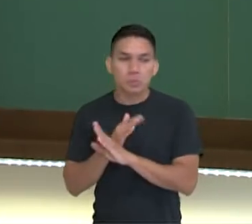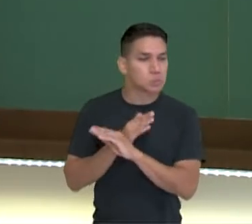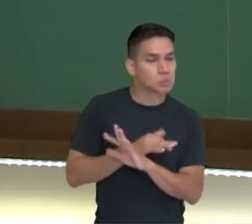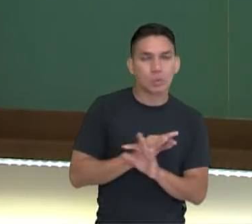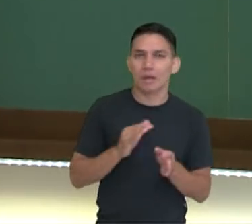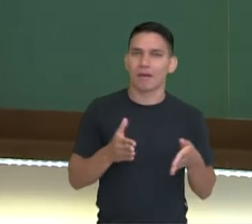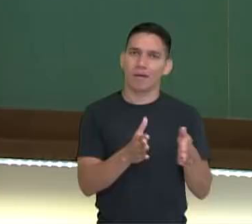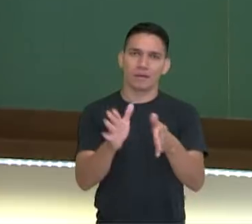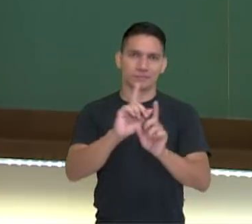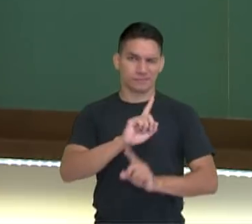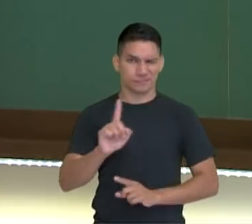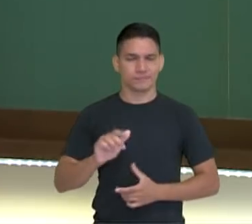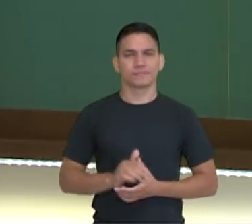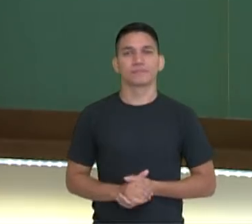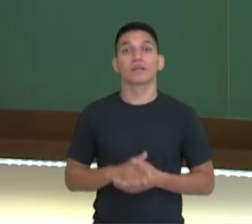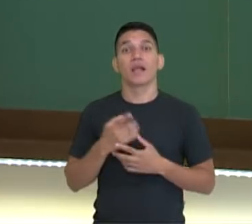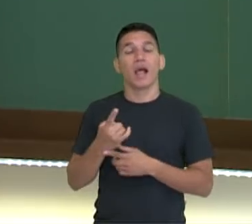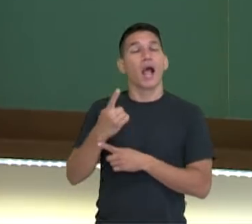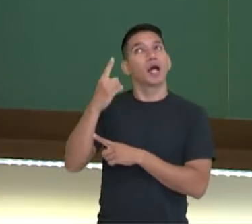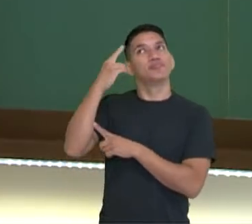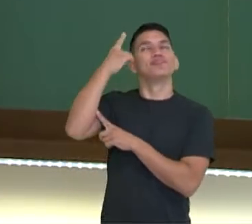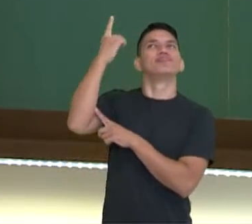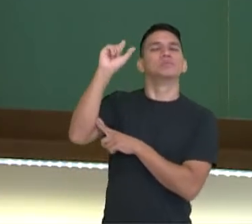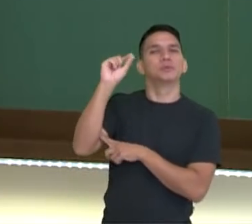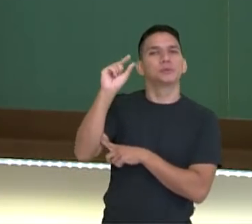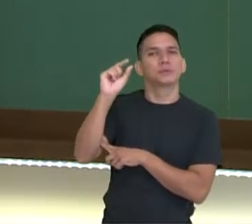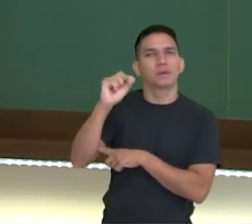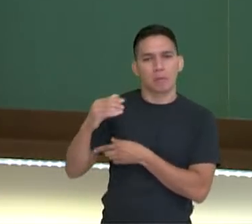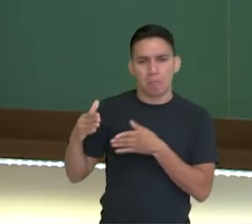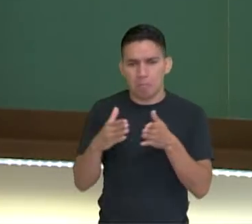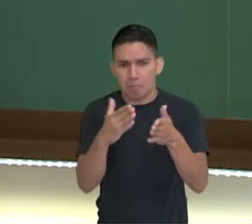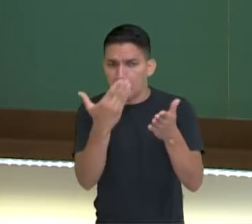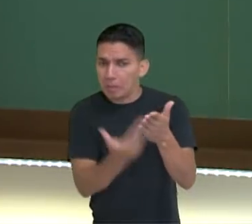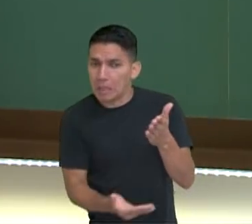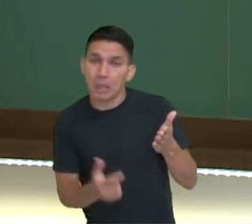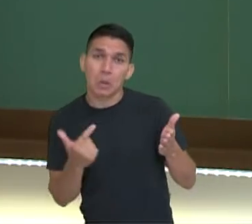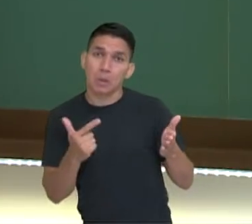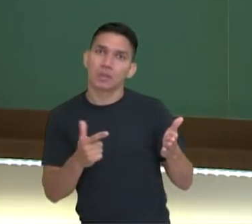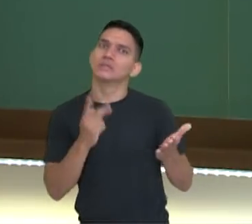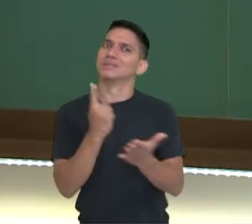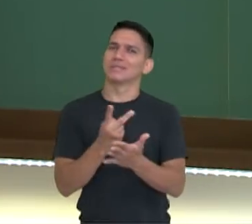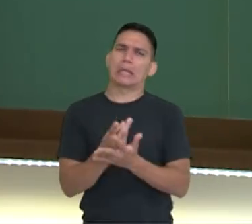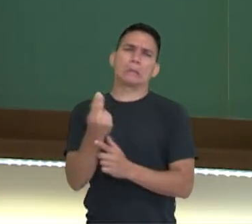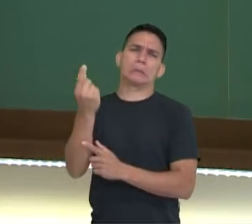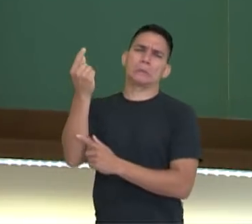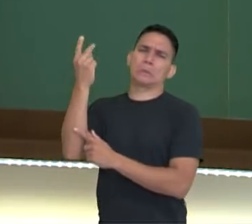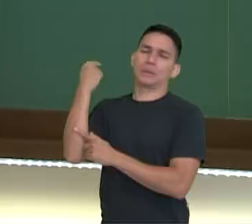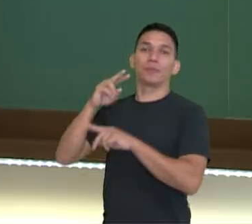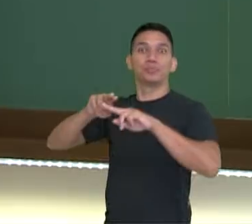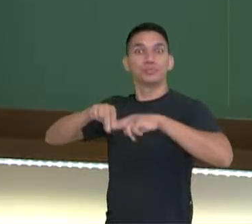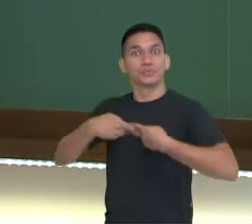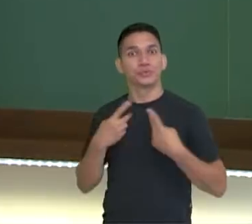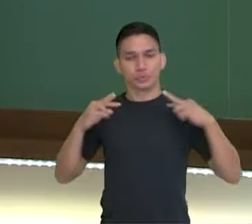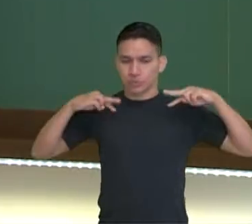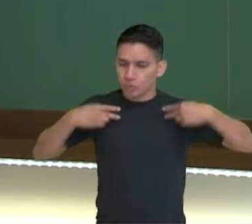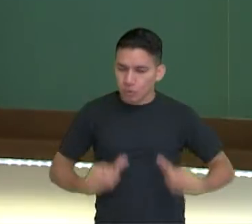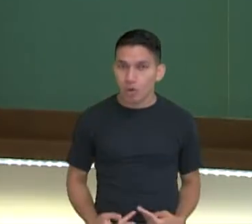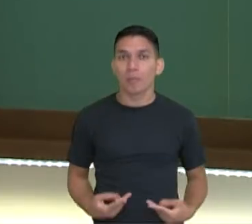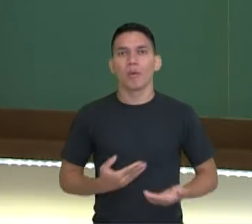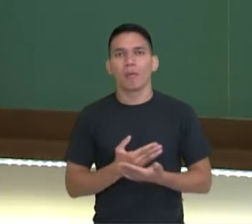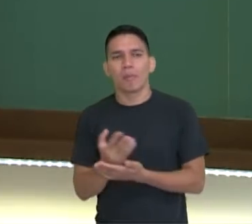certo? Essa ideia de não se perder no caminho sempre existiu. Por isso o ser humano foi